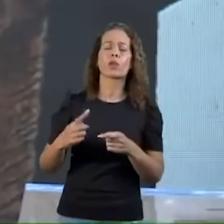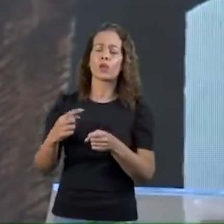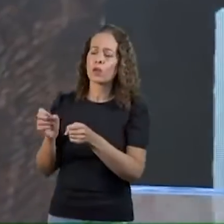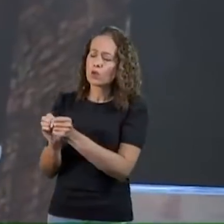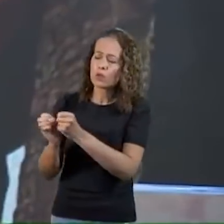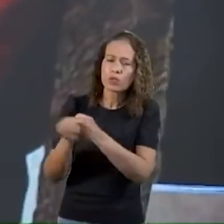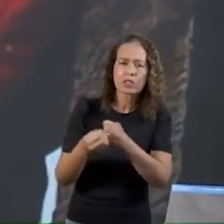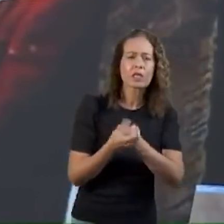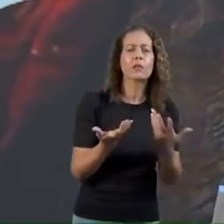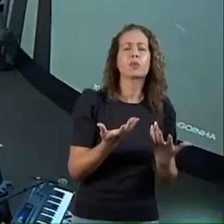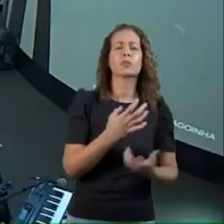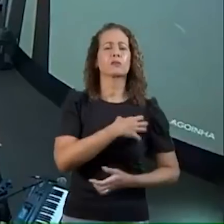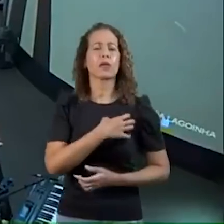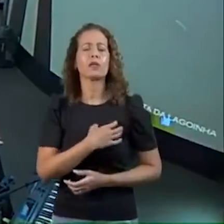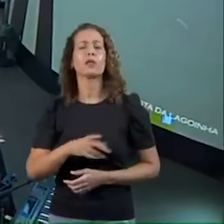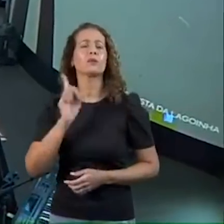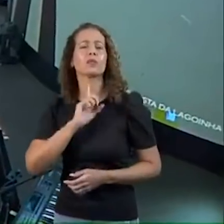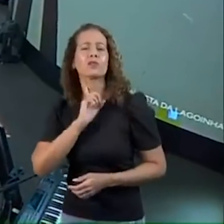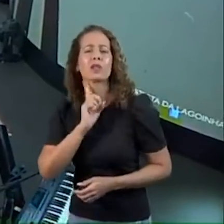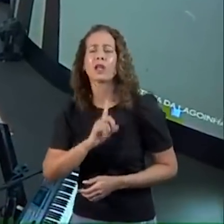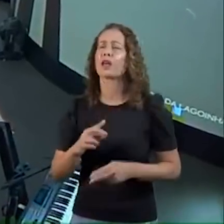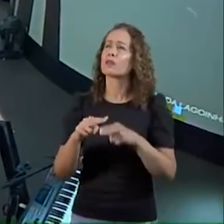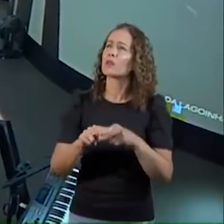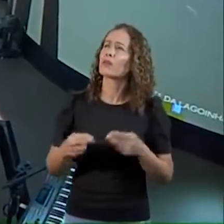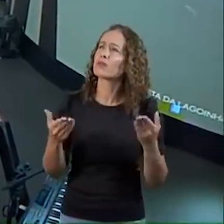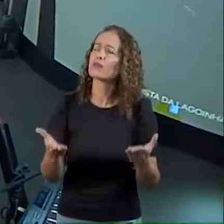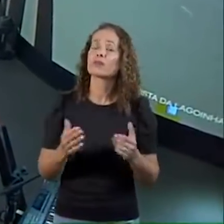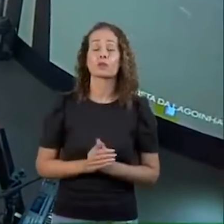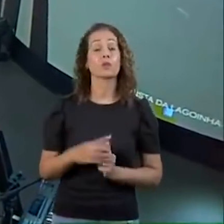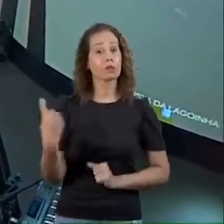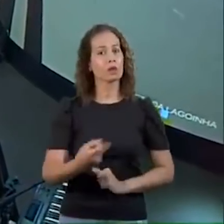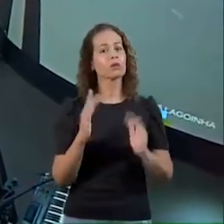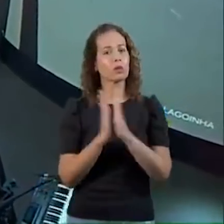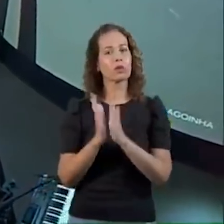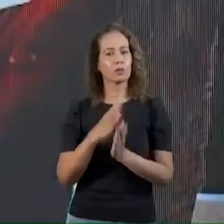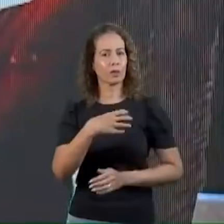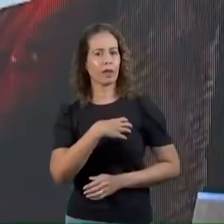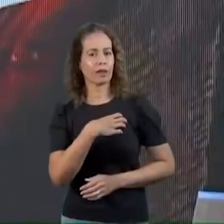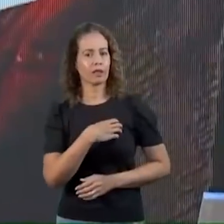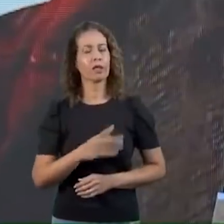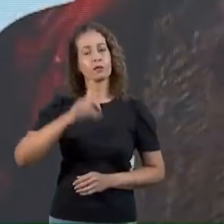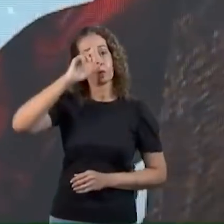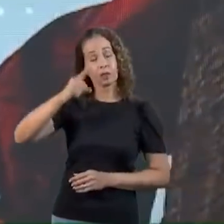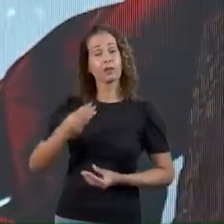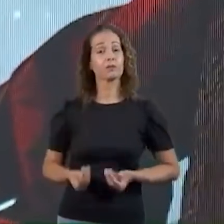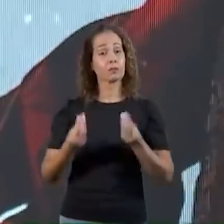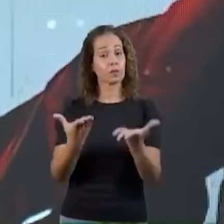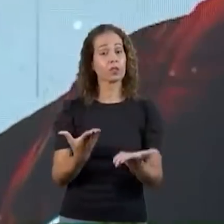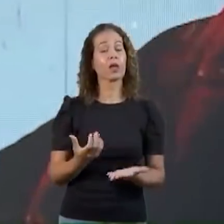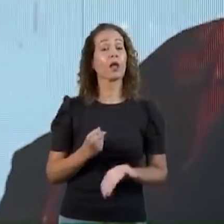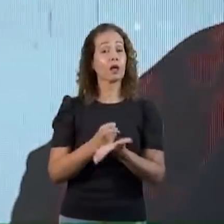os municípios em Minas Gerais, nós oramos pela Bahia. E nós oramos e mandamos ajuda ali para aquele povo, e